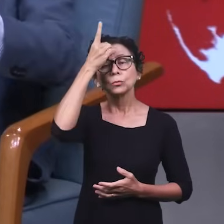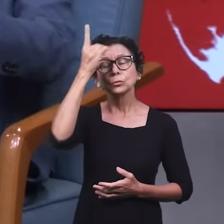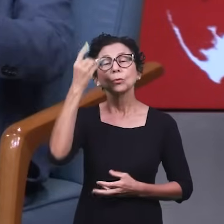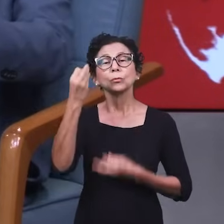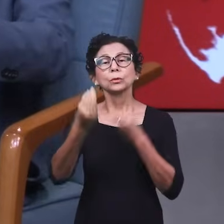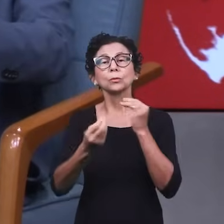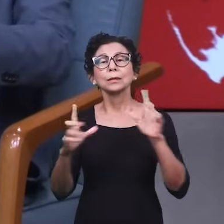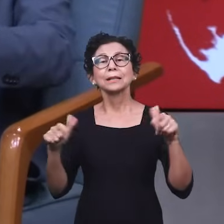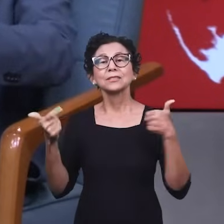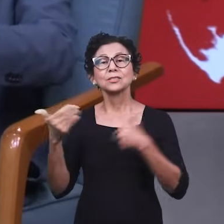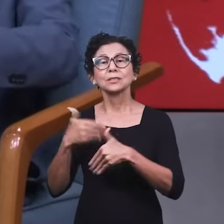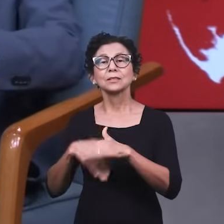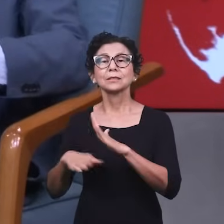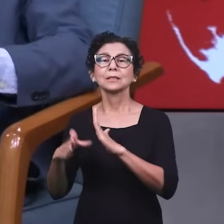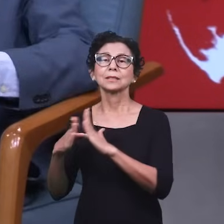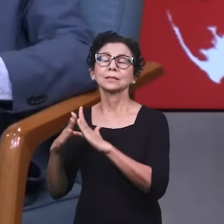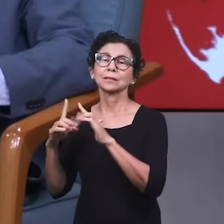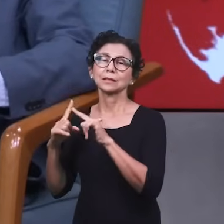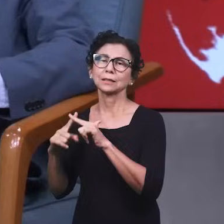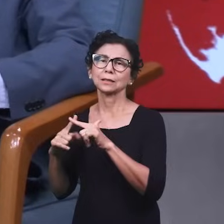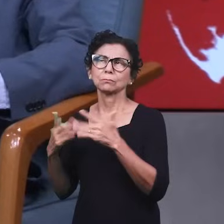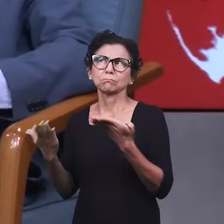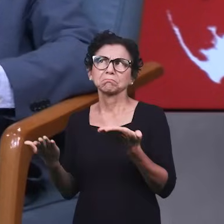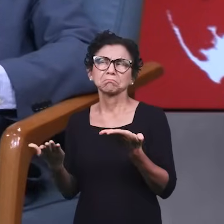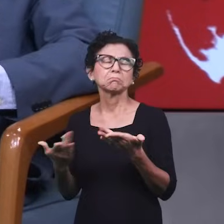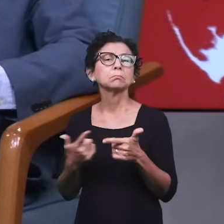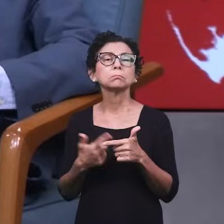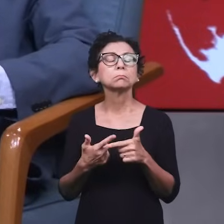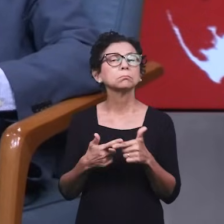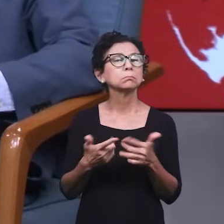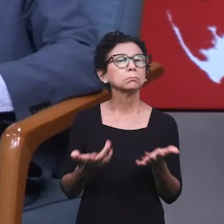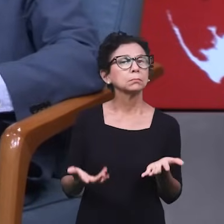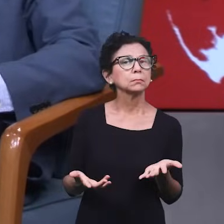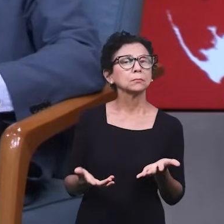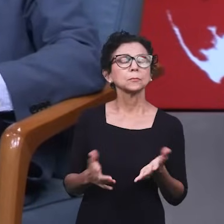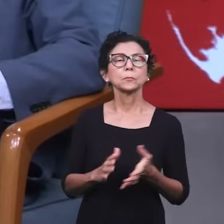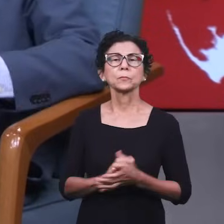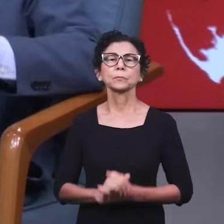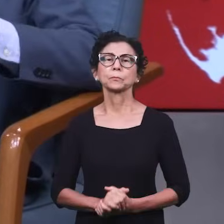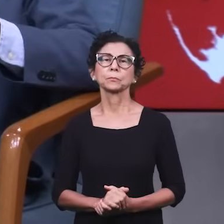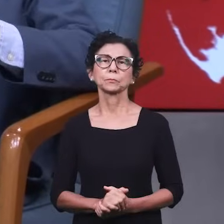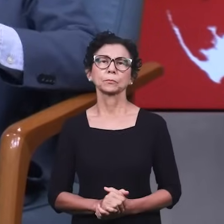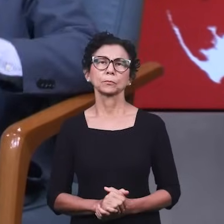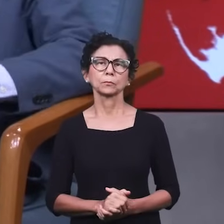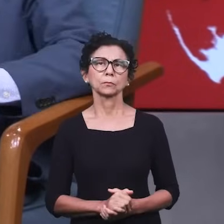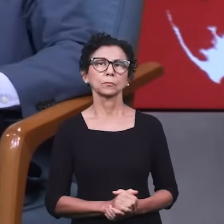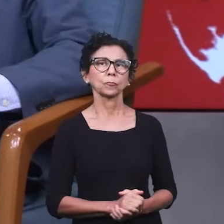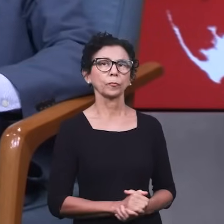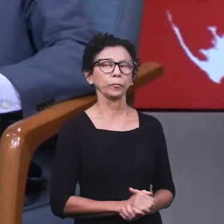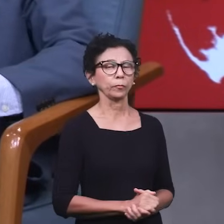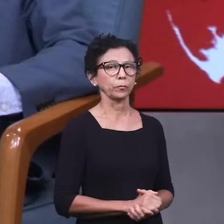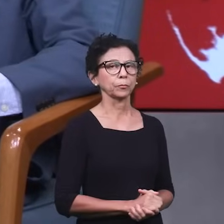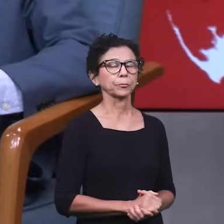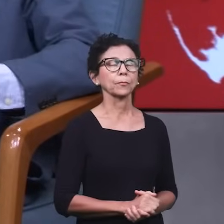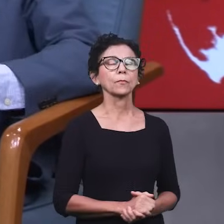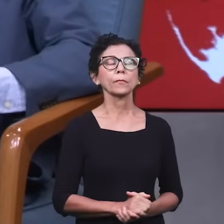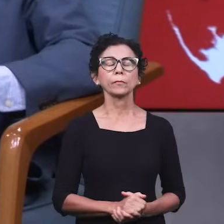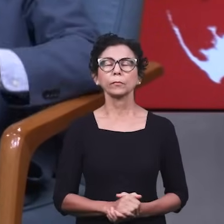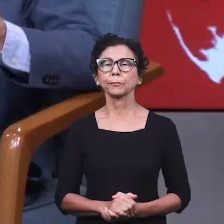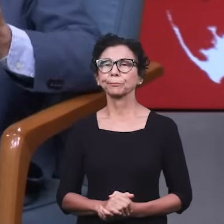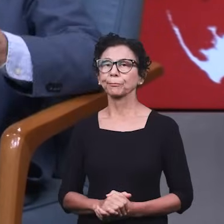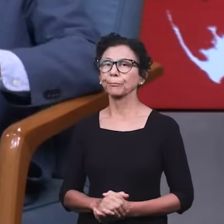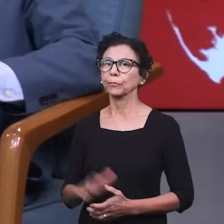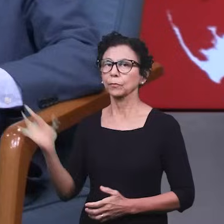e a maneira como ele vai operar na vida da igreja. Por que isso? Porque nessa hora,